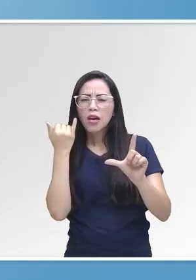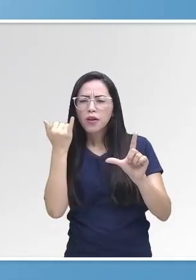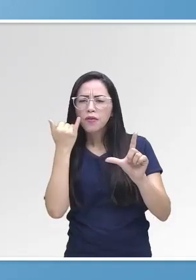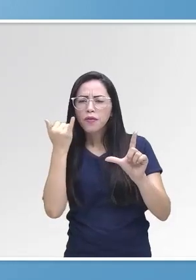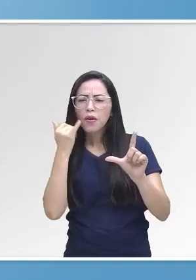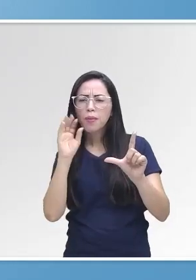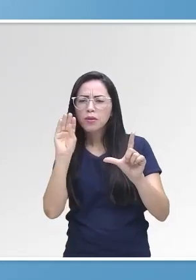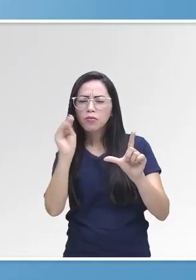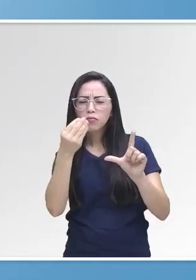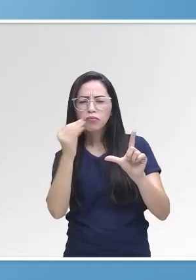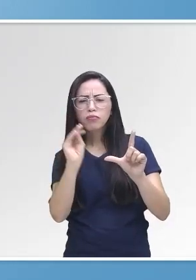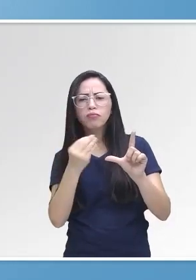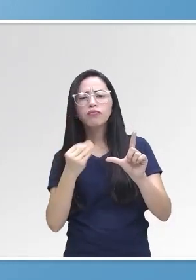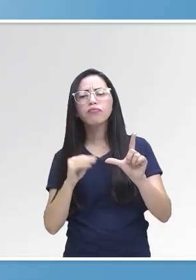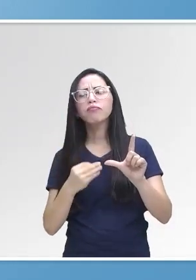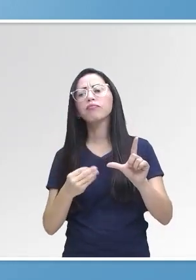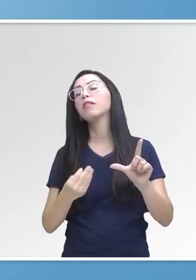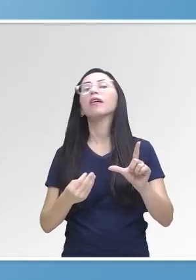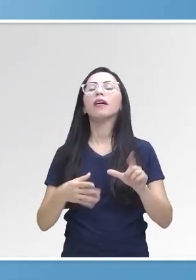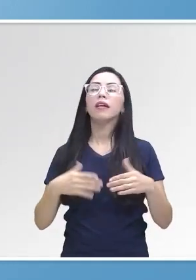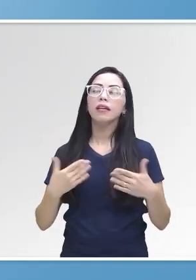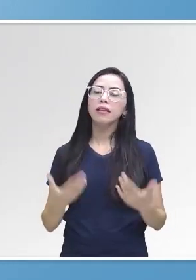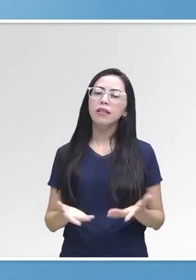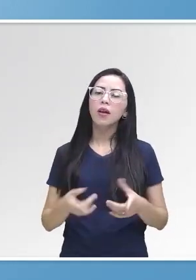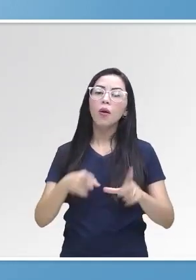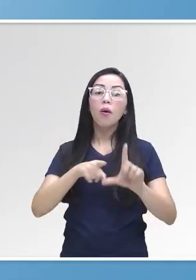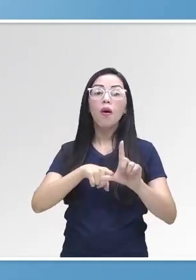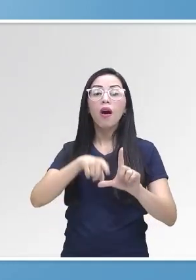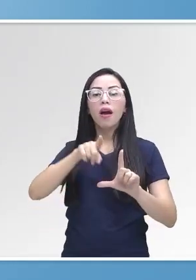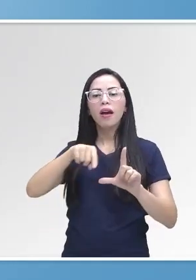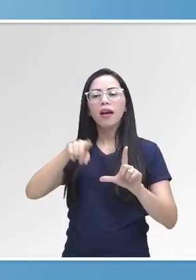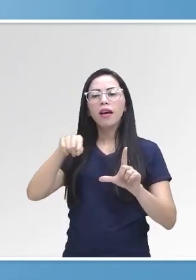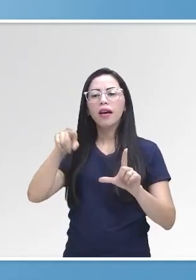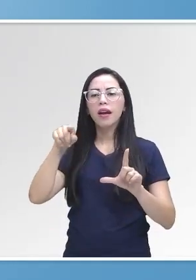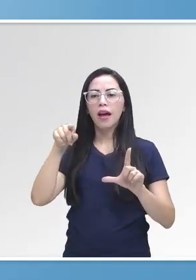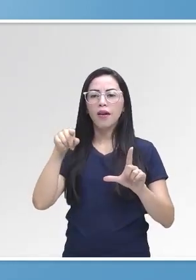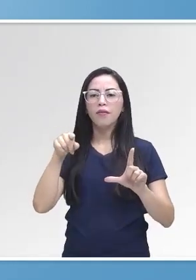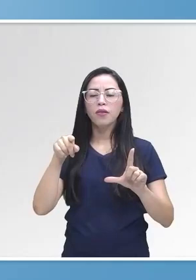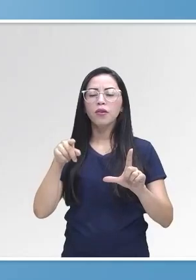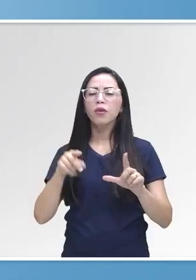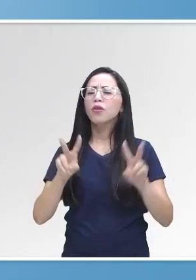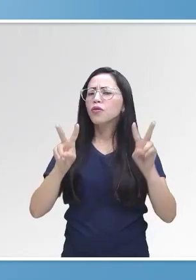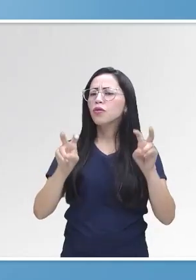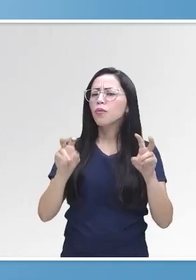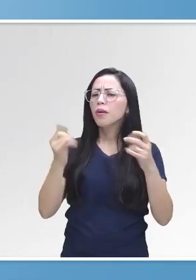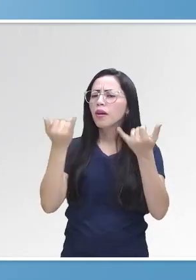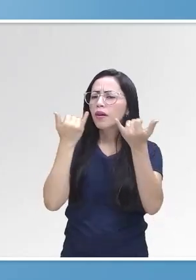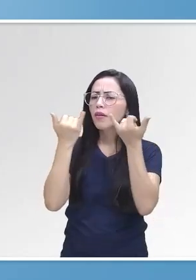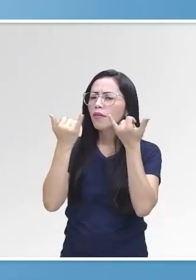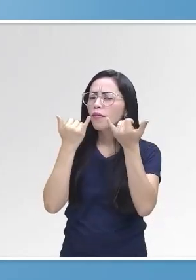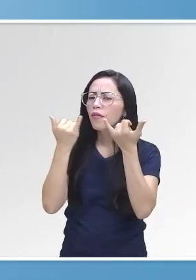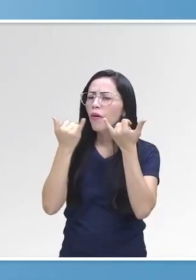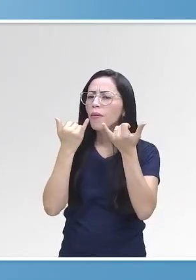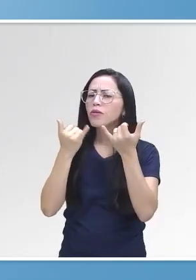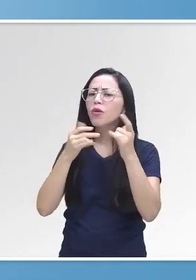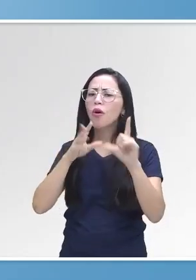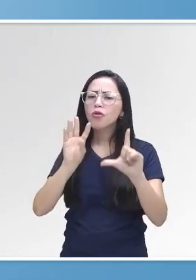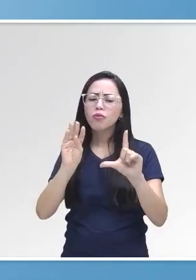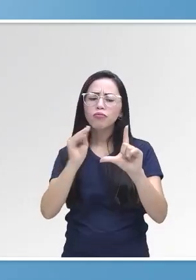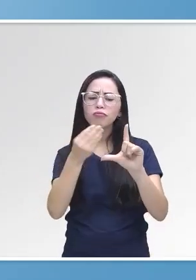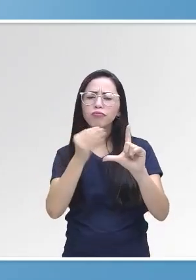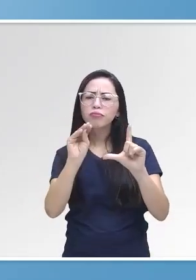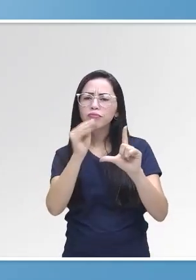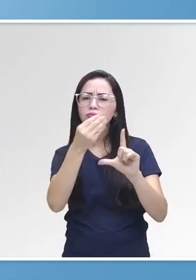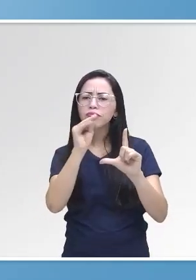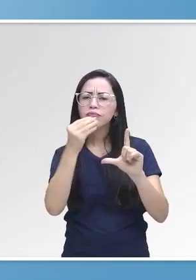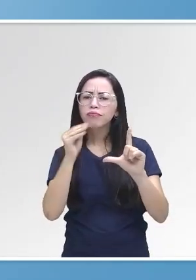vários desenhos gráficos as representações das pesquisas que a gente faz que